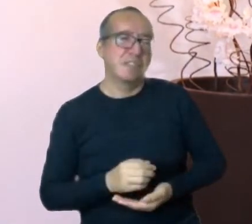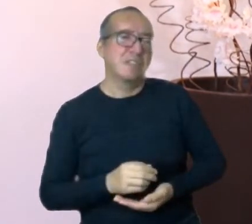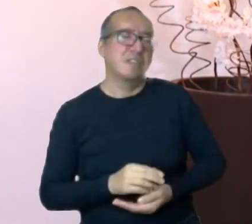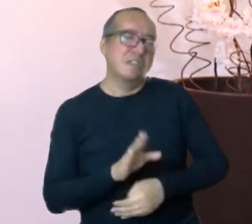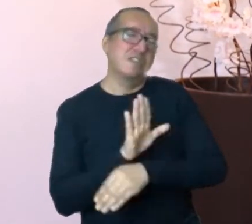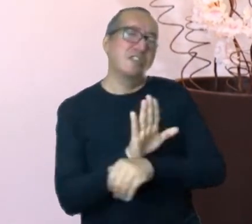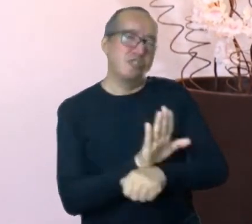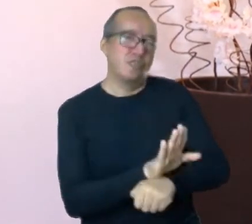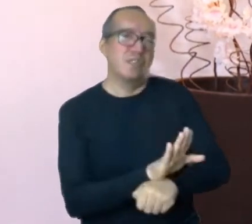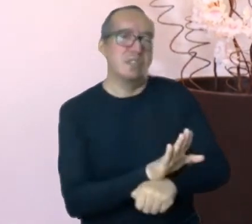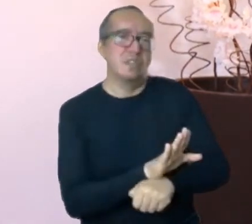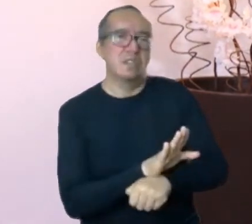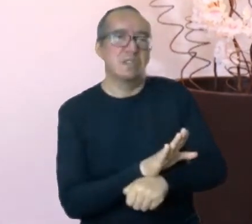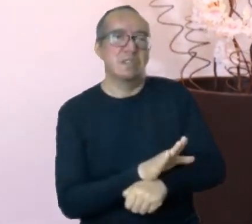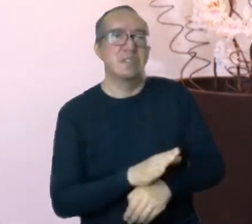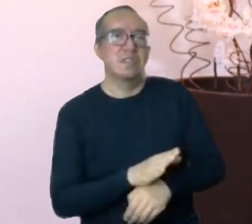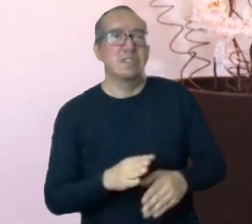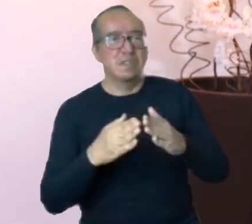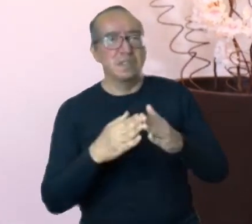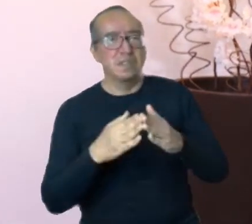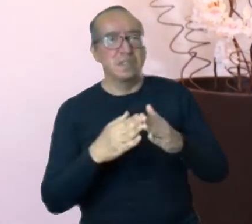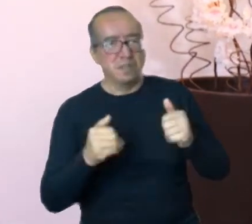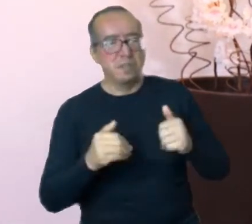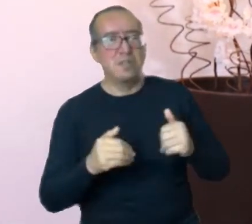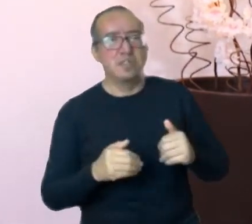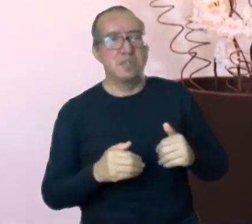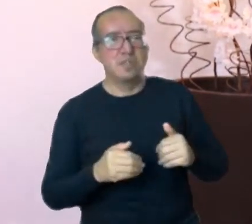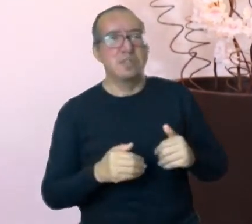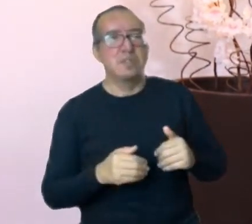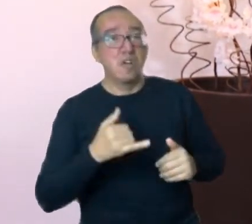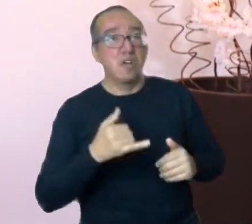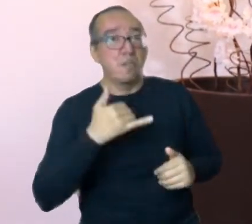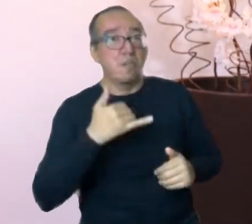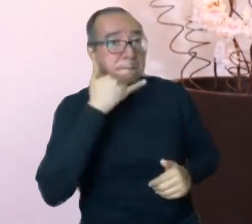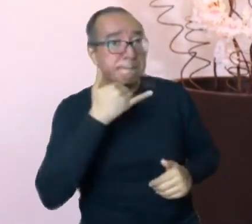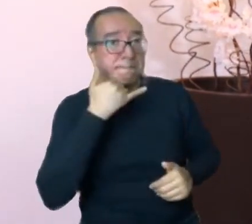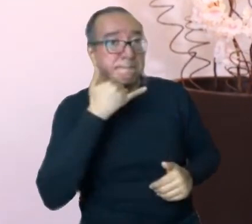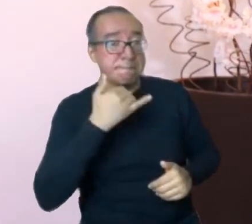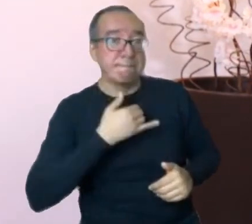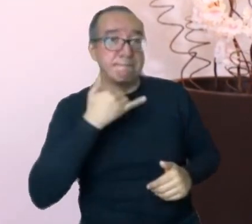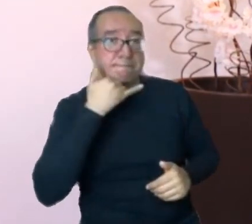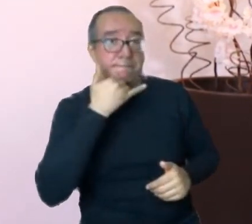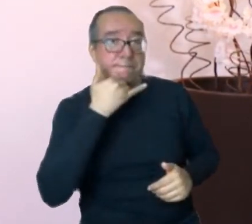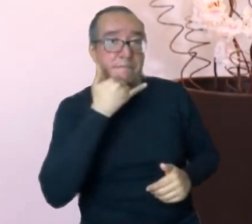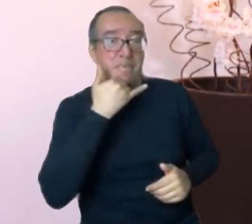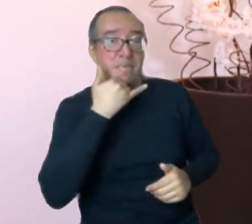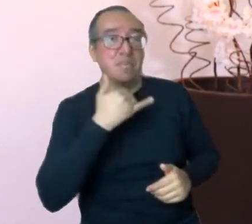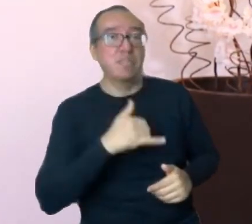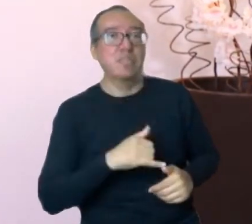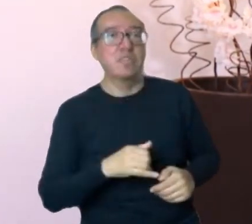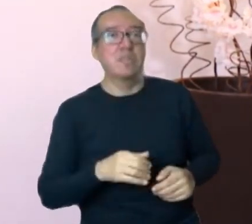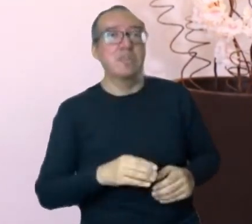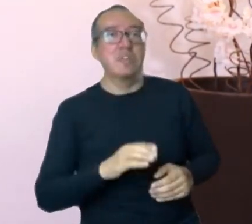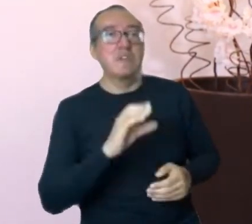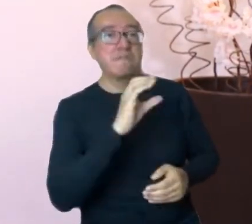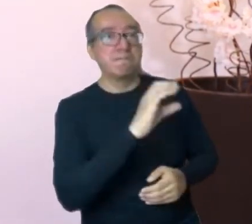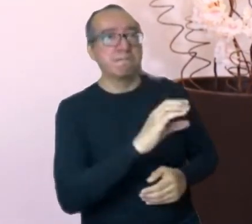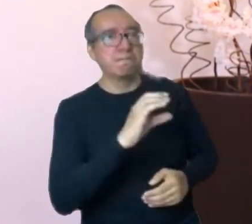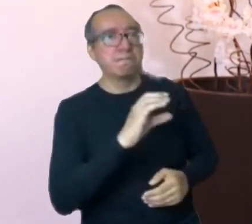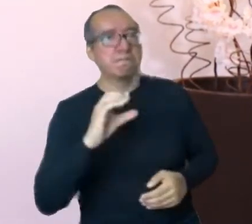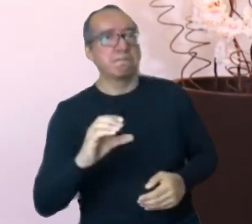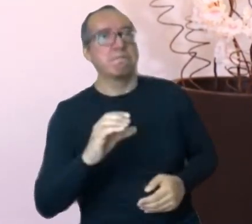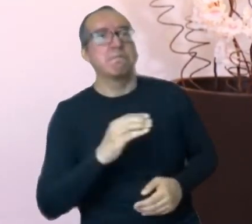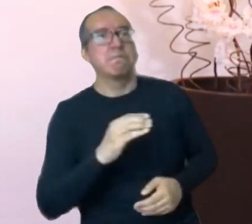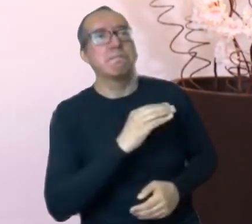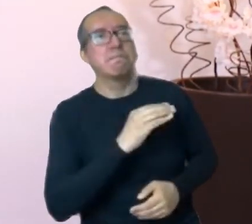deixasse o meu telefone e a minha conta, a conta da União Norte, para que os irmãos novamente